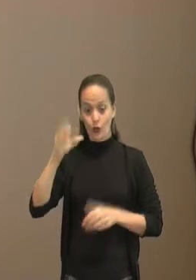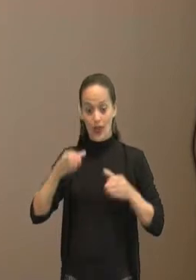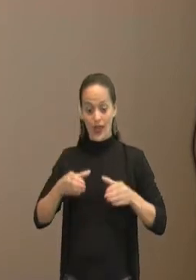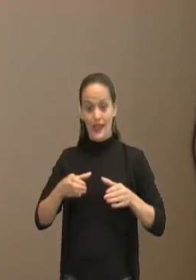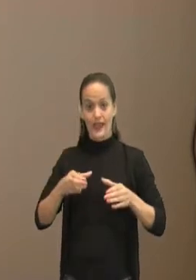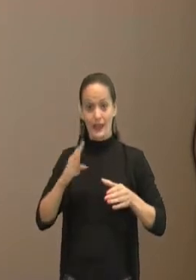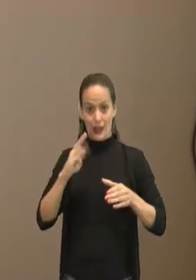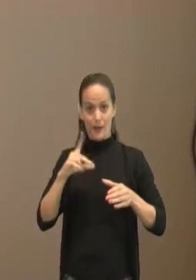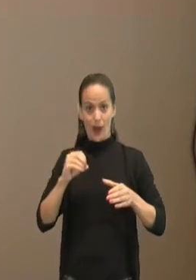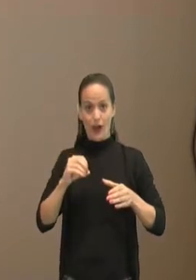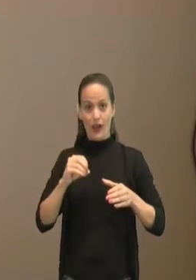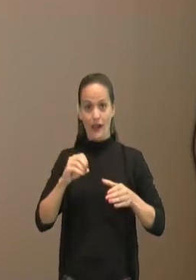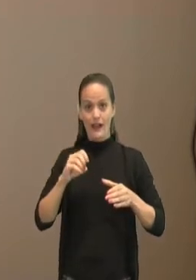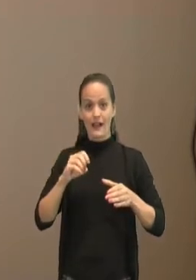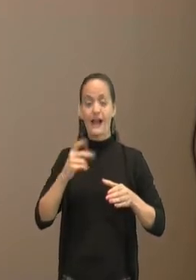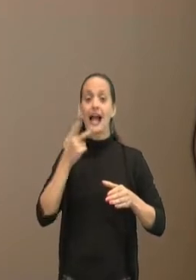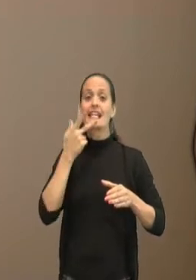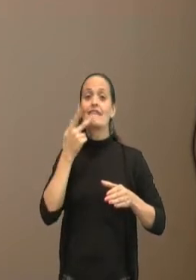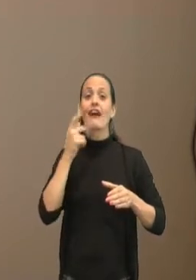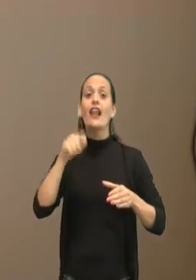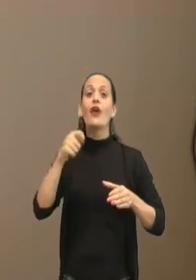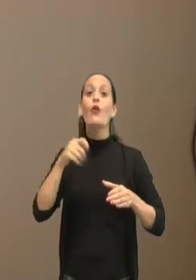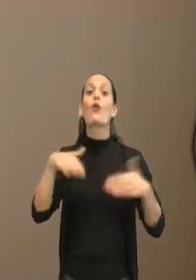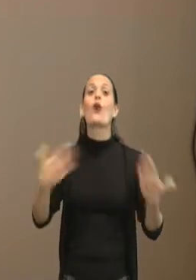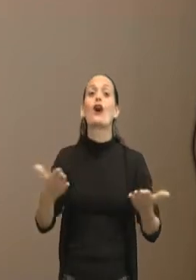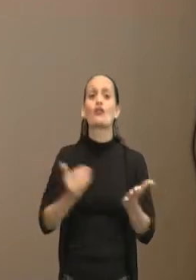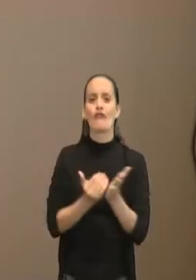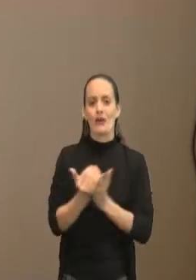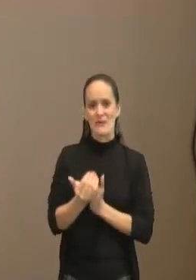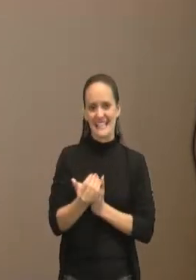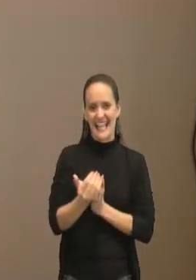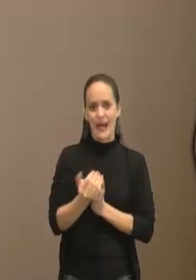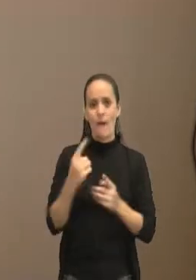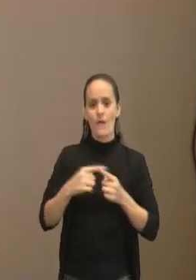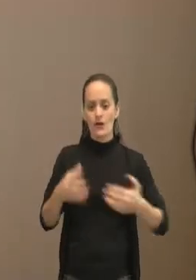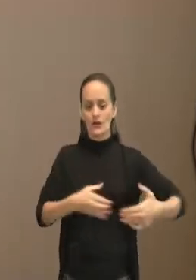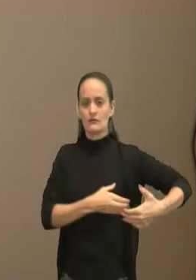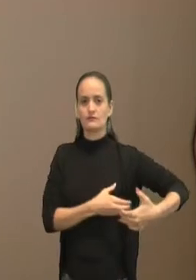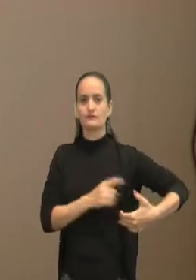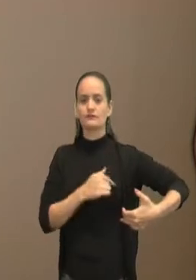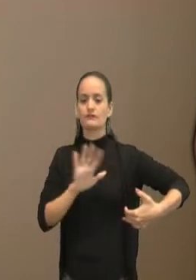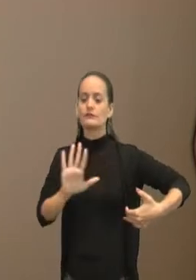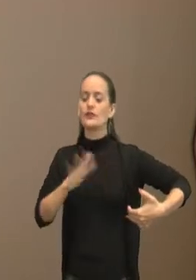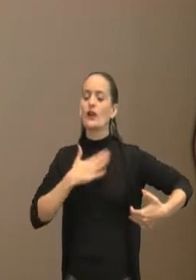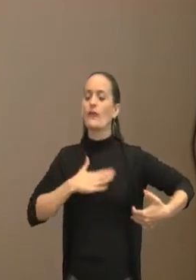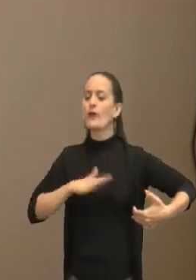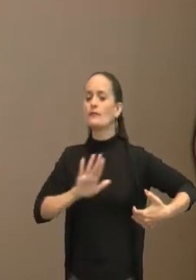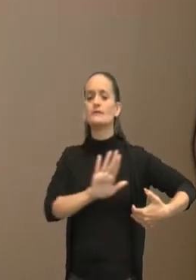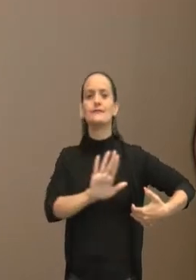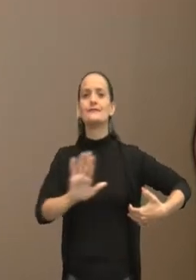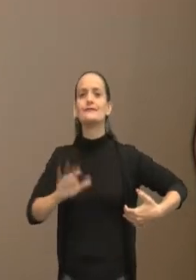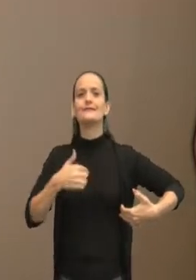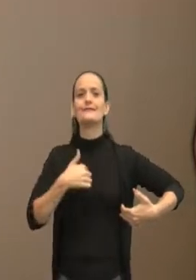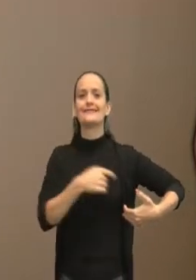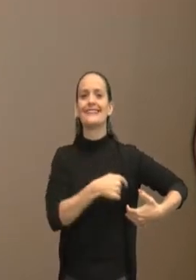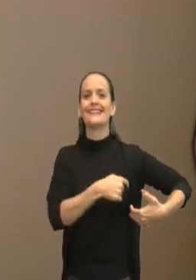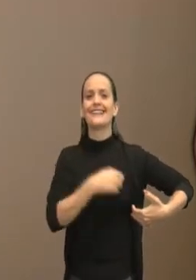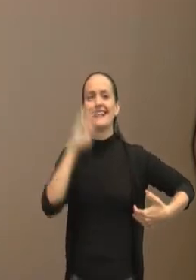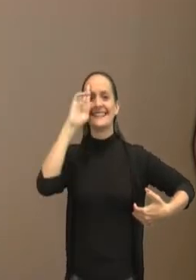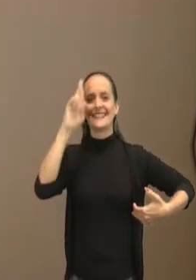jogo começava e a hora que o jogo terminava. Muitas vezes o dono da bola decidia inclusive quem ia jogar em qual